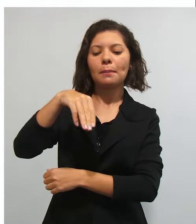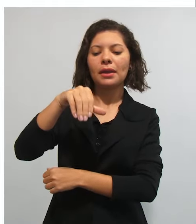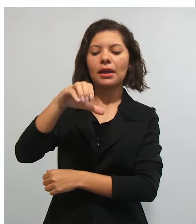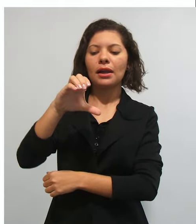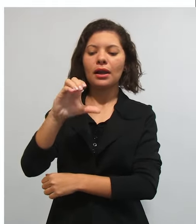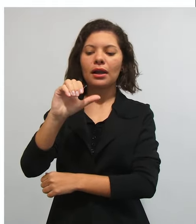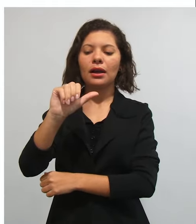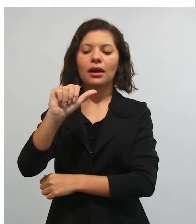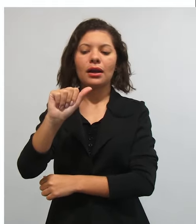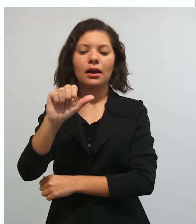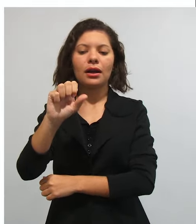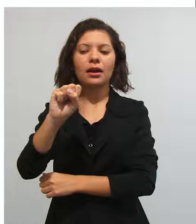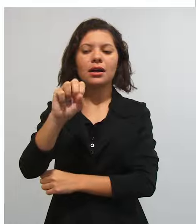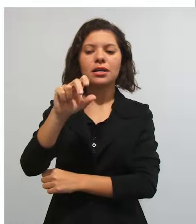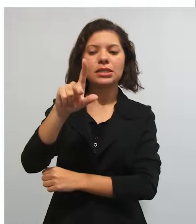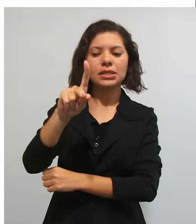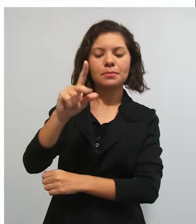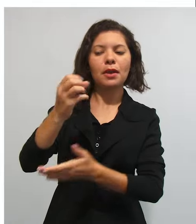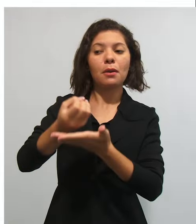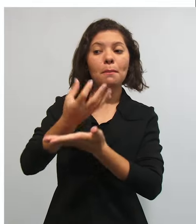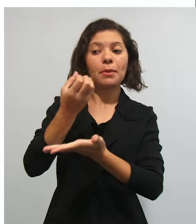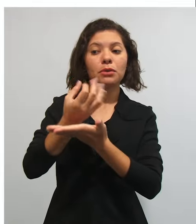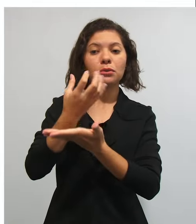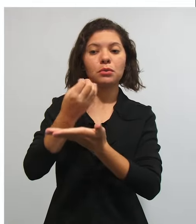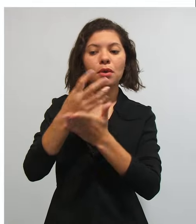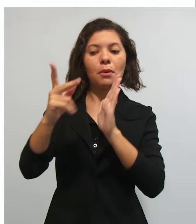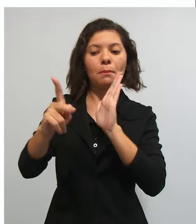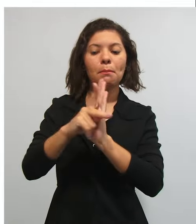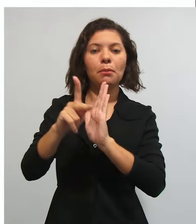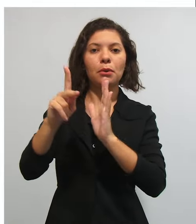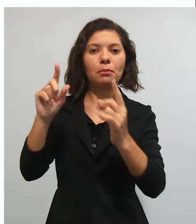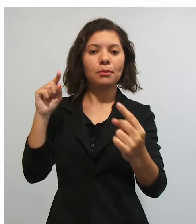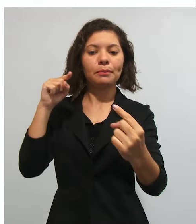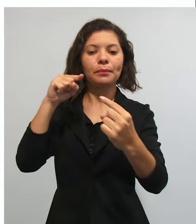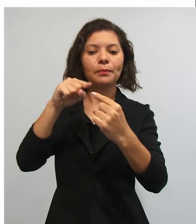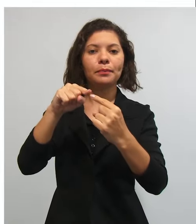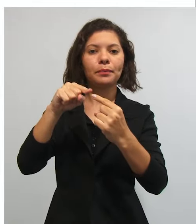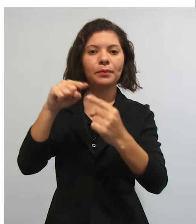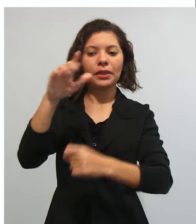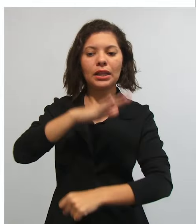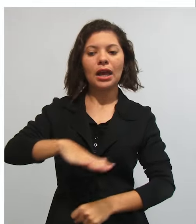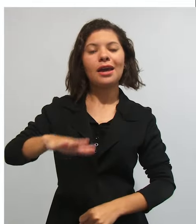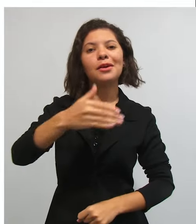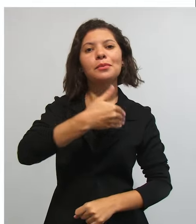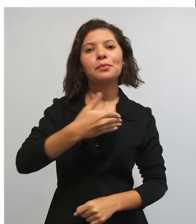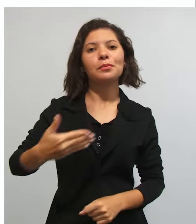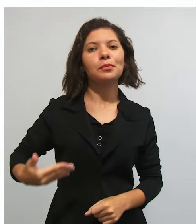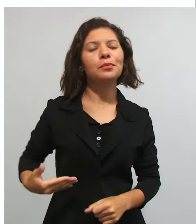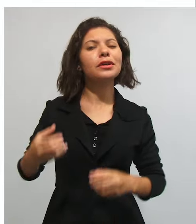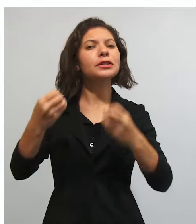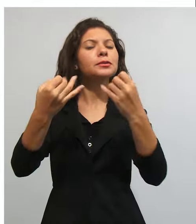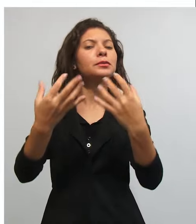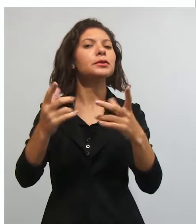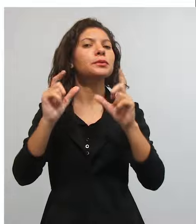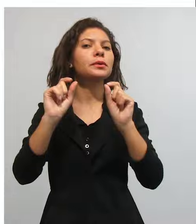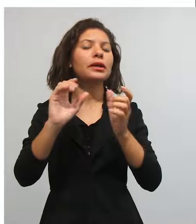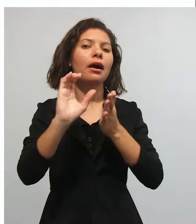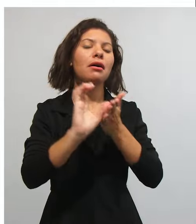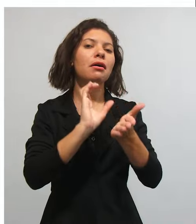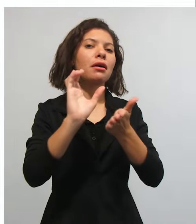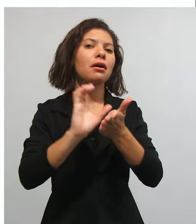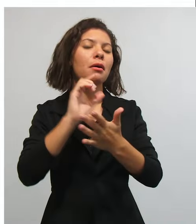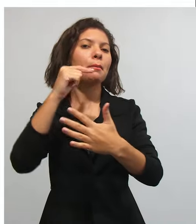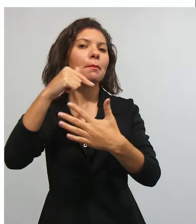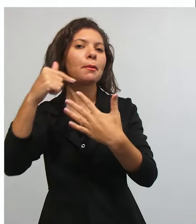significa Manual de Contabilidade Aplicado ao Setor Público, a receita orçamentária classifica-se quanto